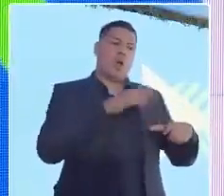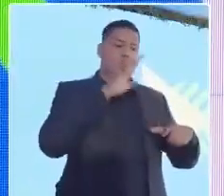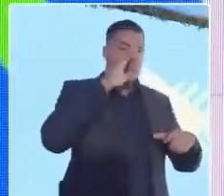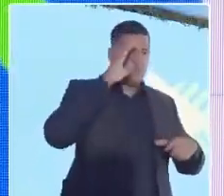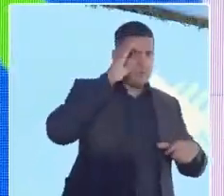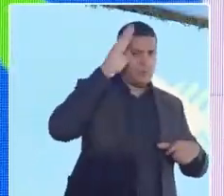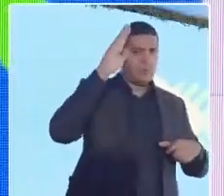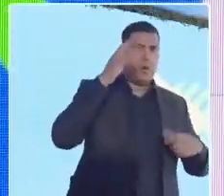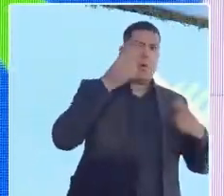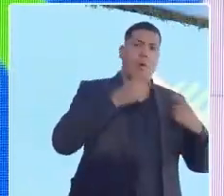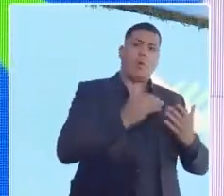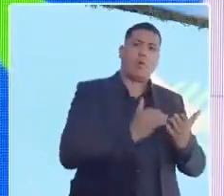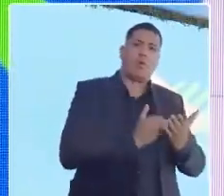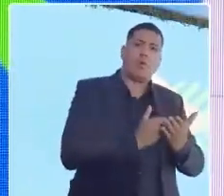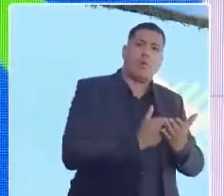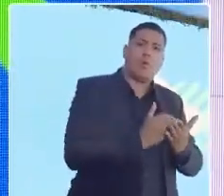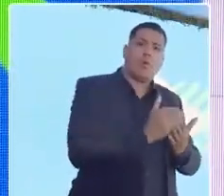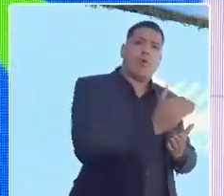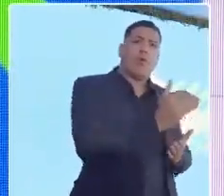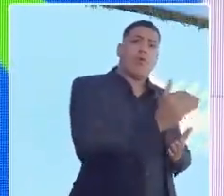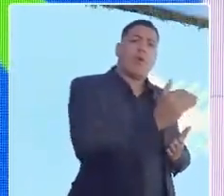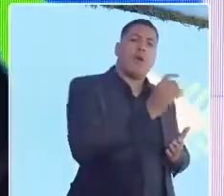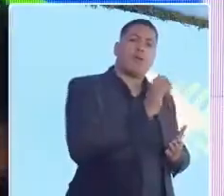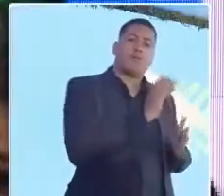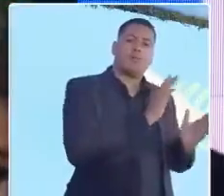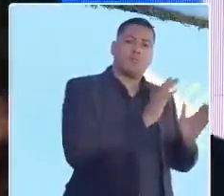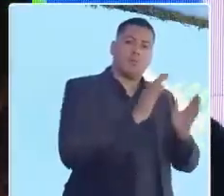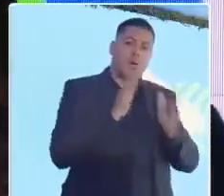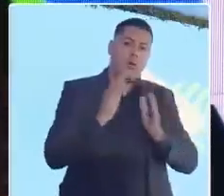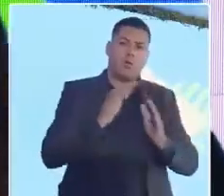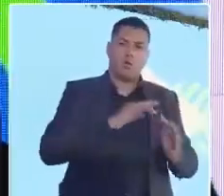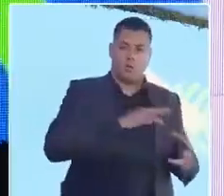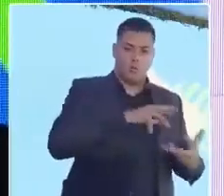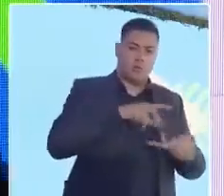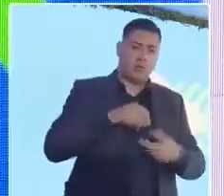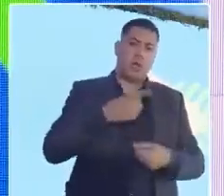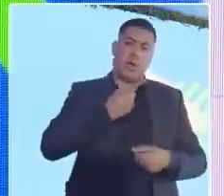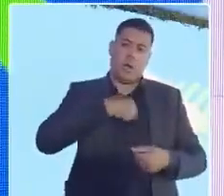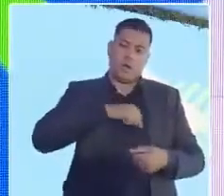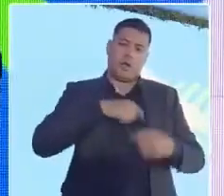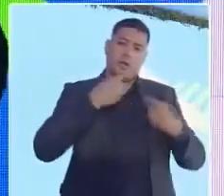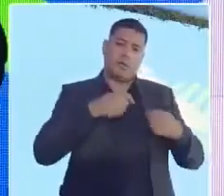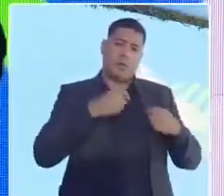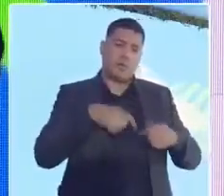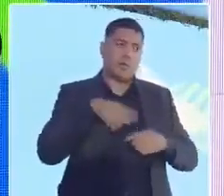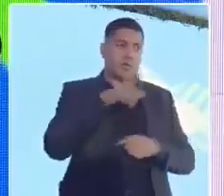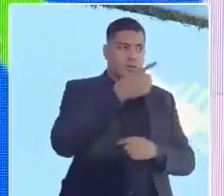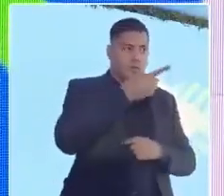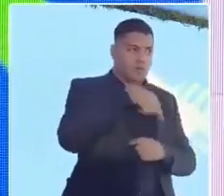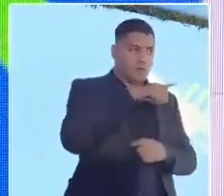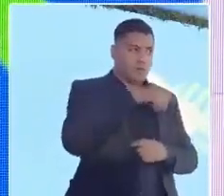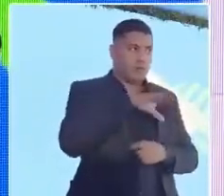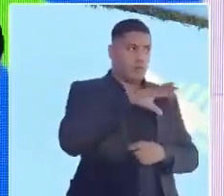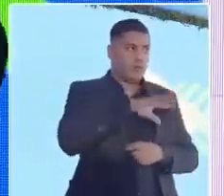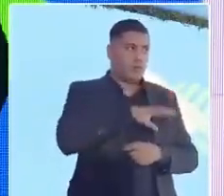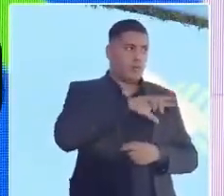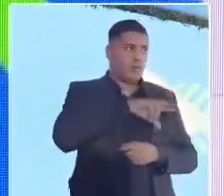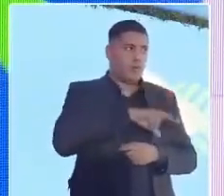essencial da solução dos problemas globais precisamos e vocês setor privado aproveitar essa